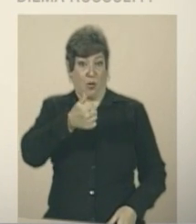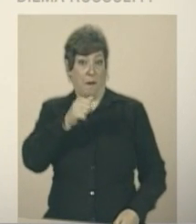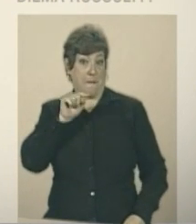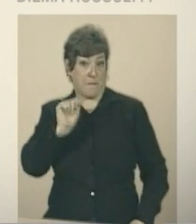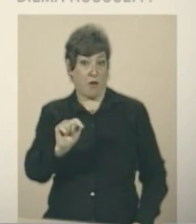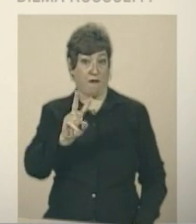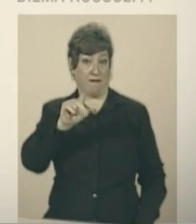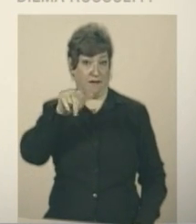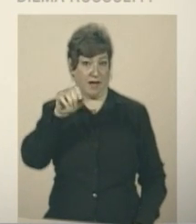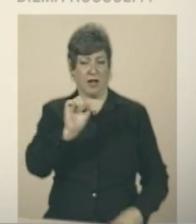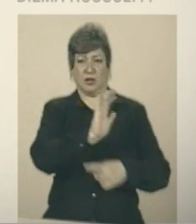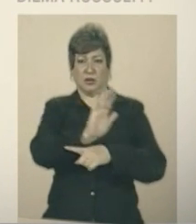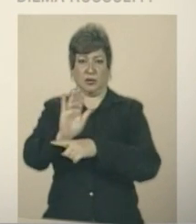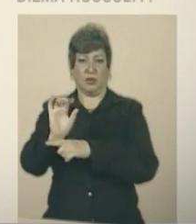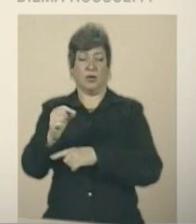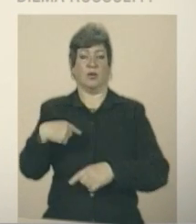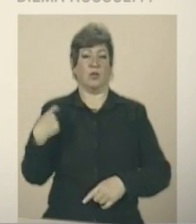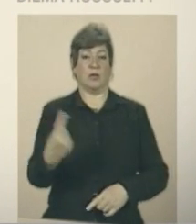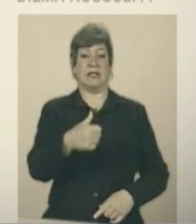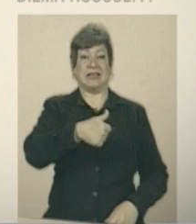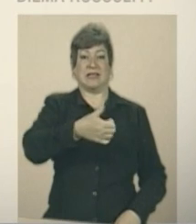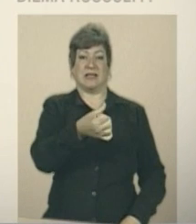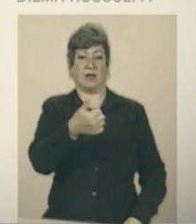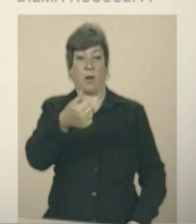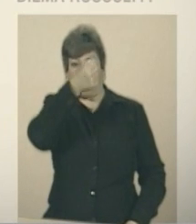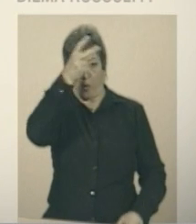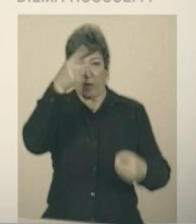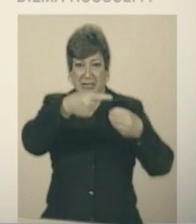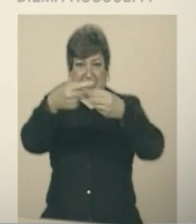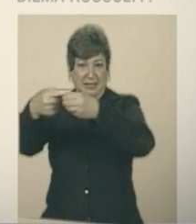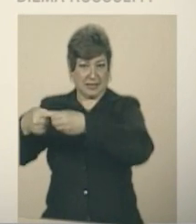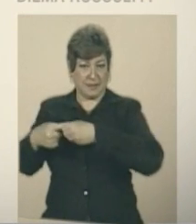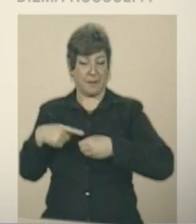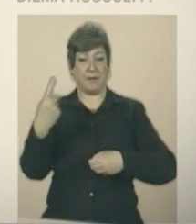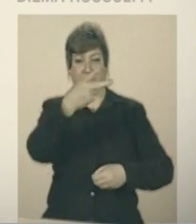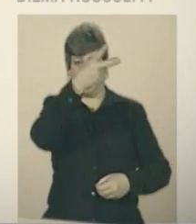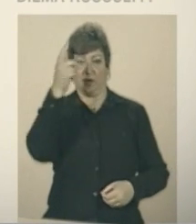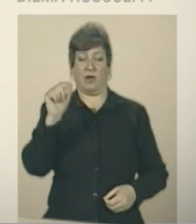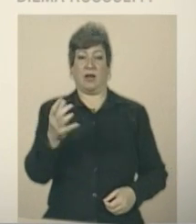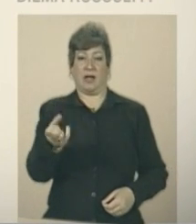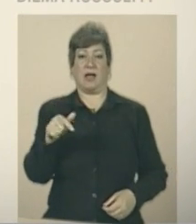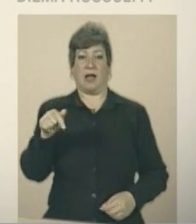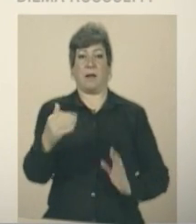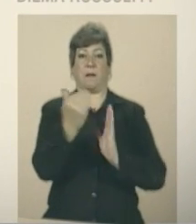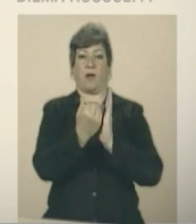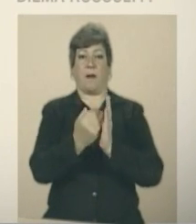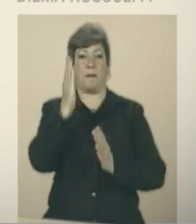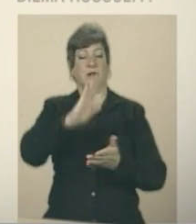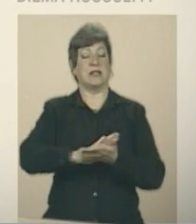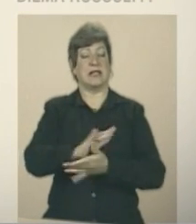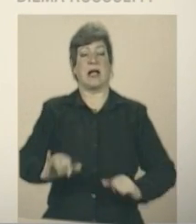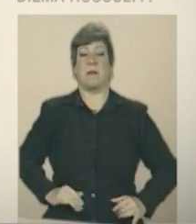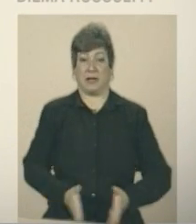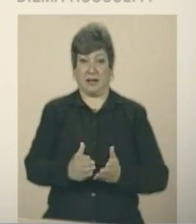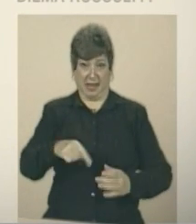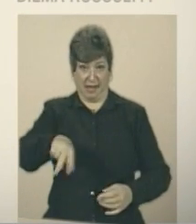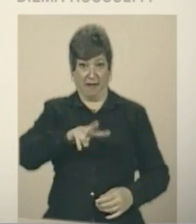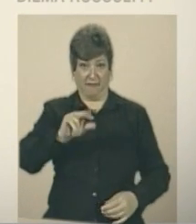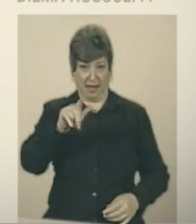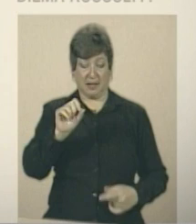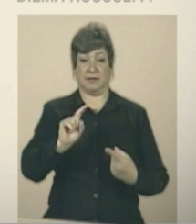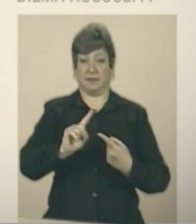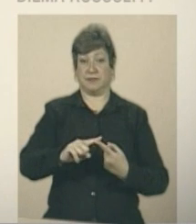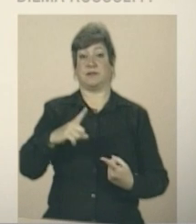de ificação em 161 municípios para os beneficiários do Brasil sem miséria as vagas são nas